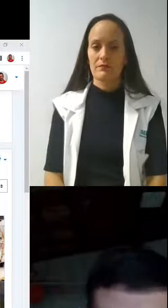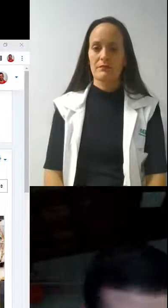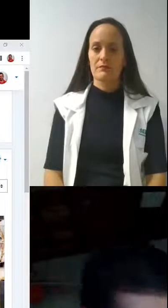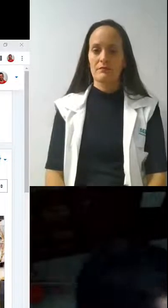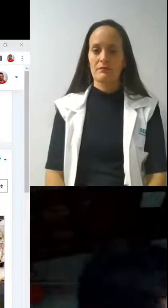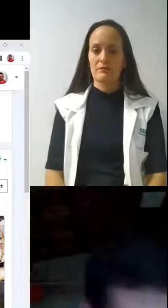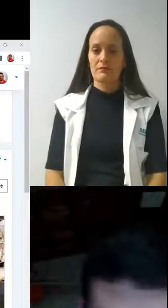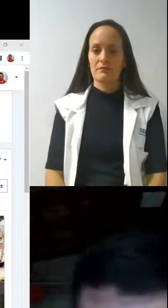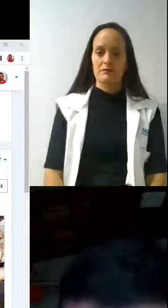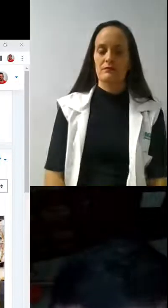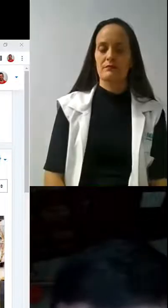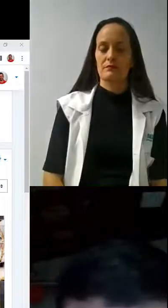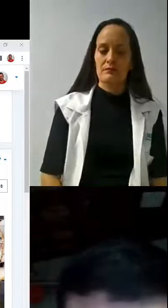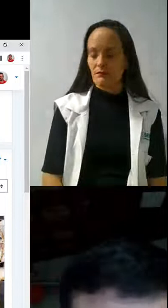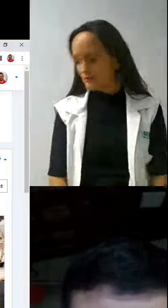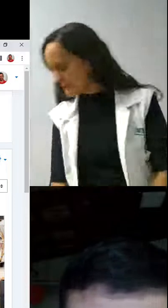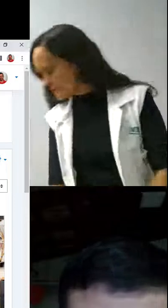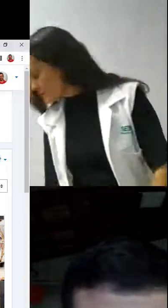Beleza.